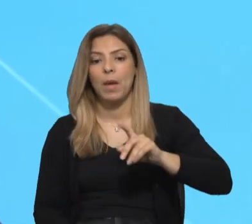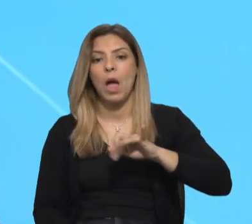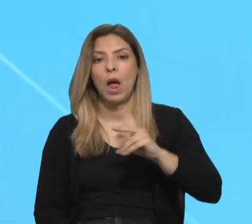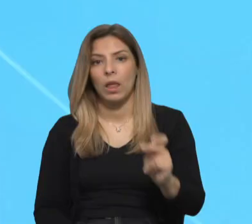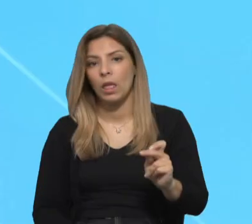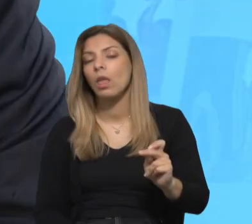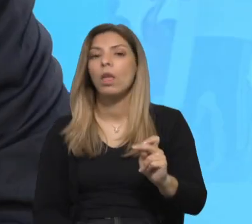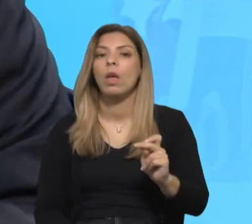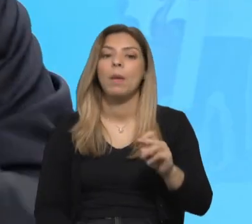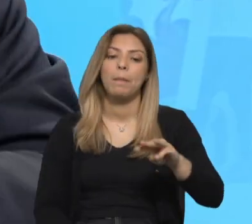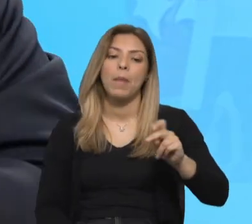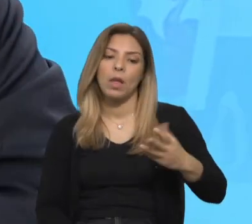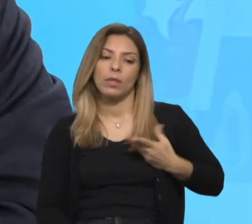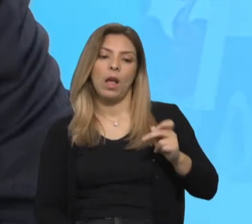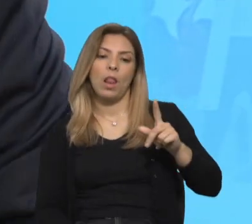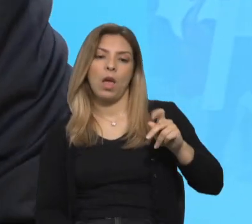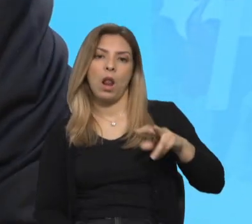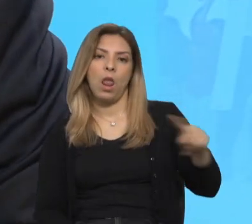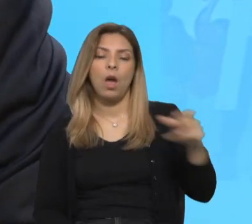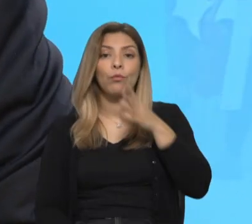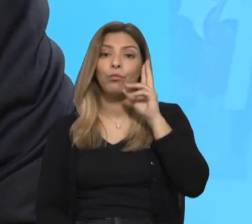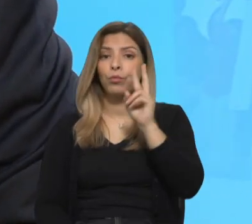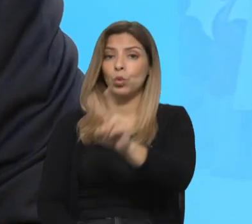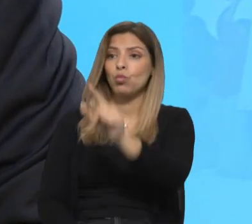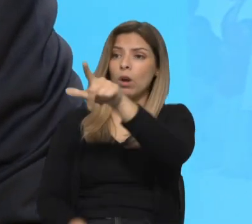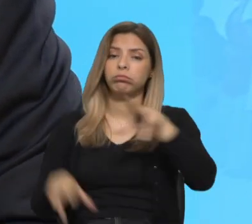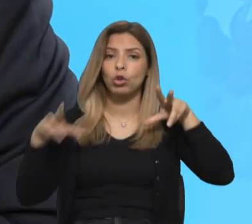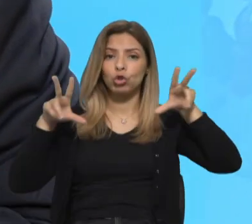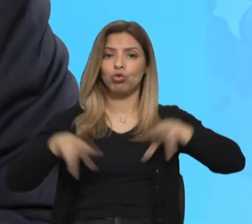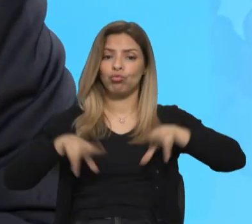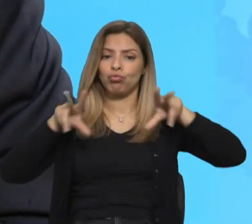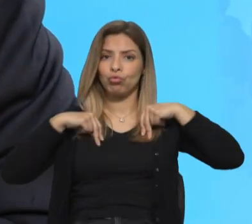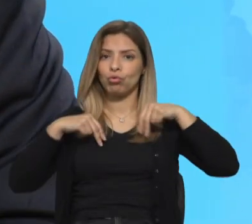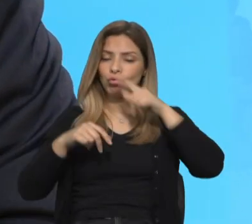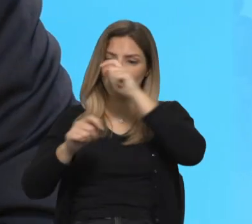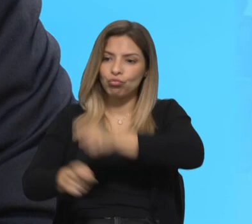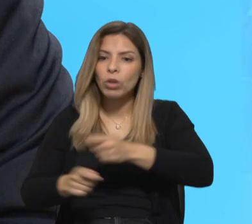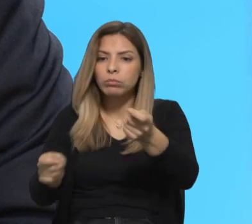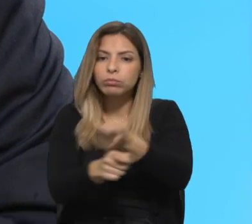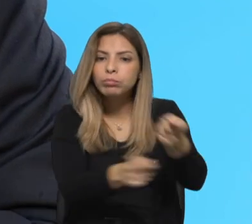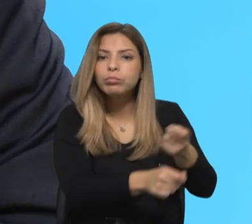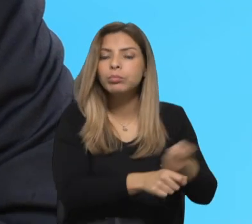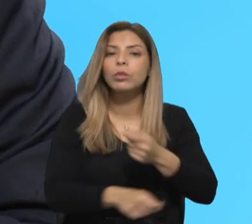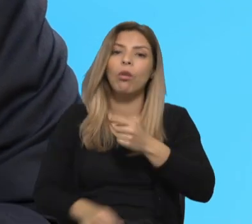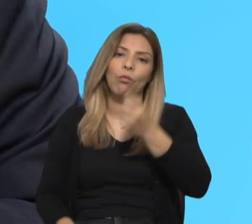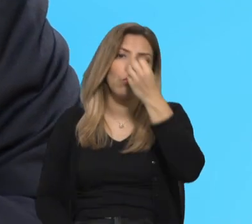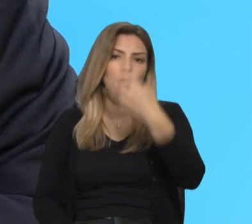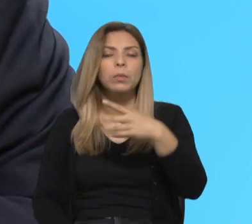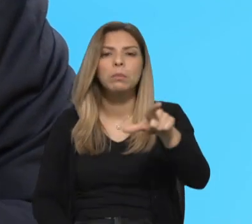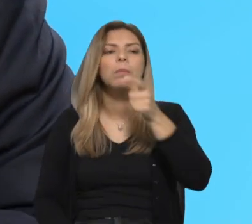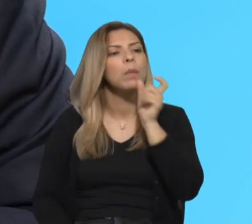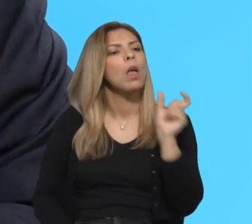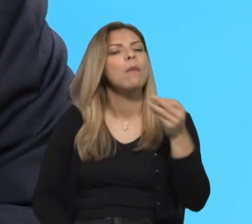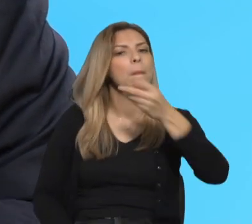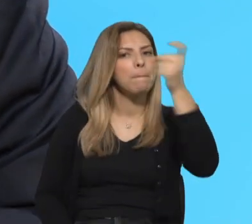jardineiro. Portanto, também é referido neste Evangelho. Depois a palavra paz. Paz.